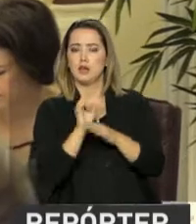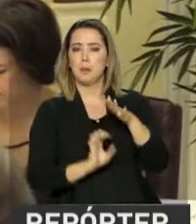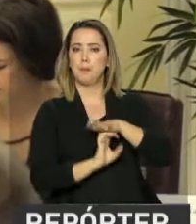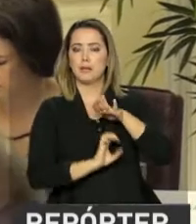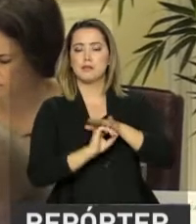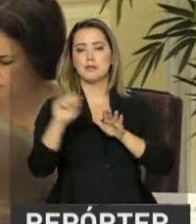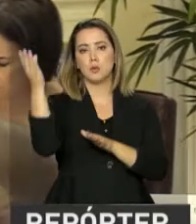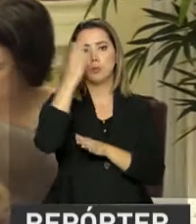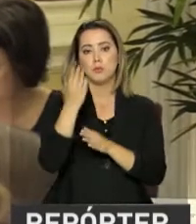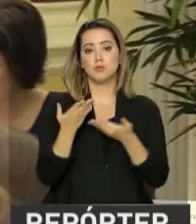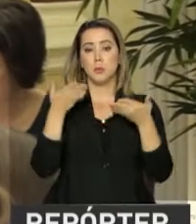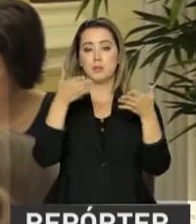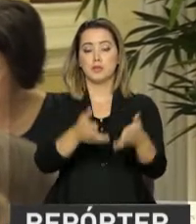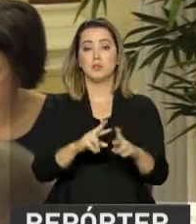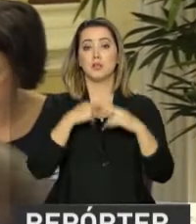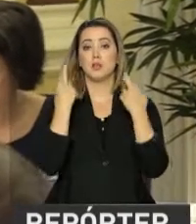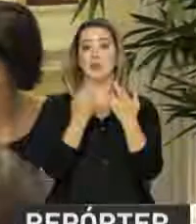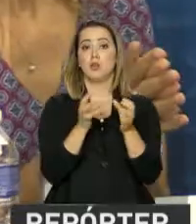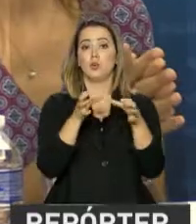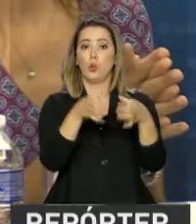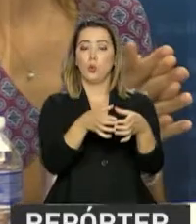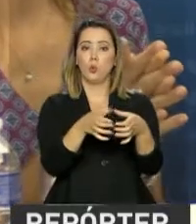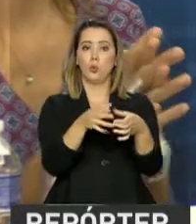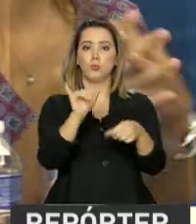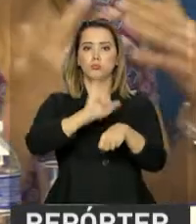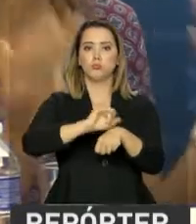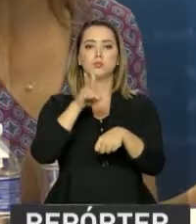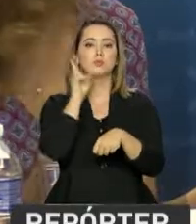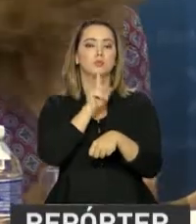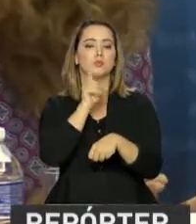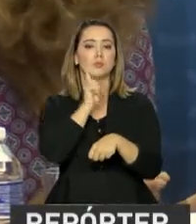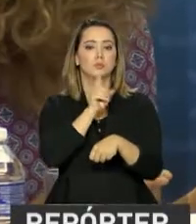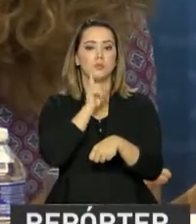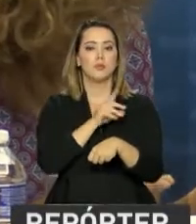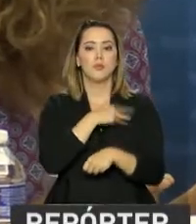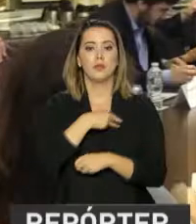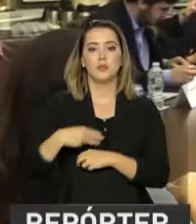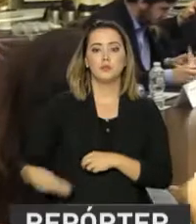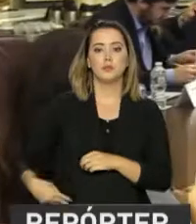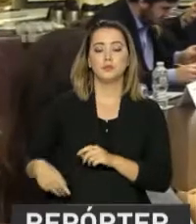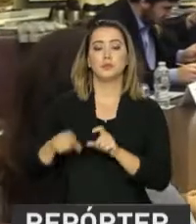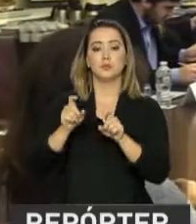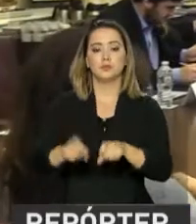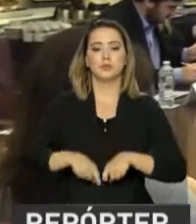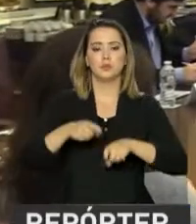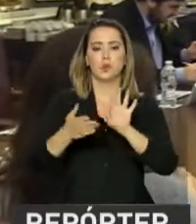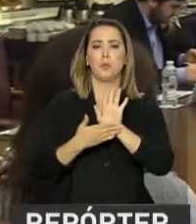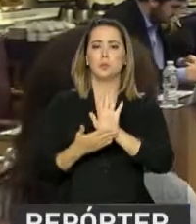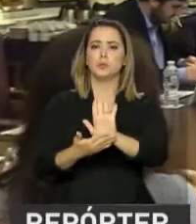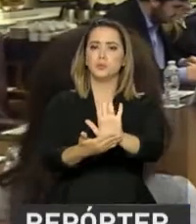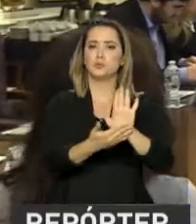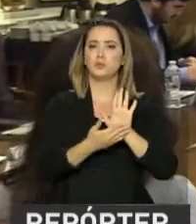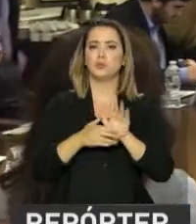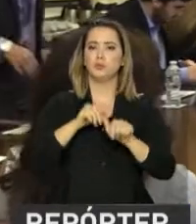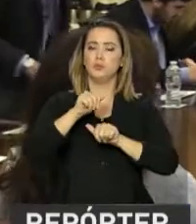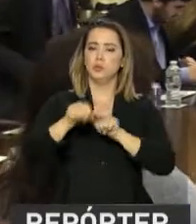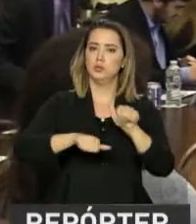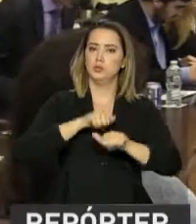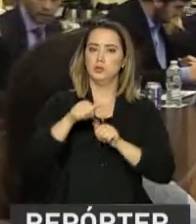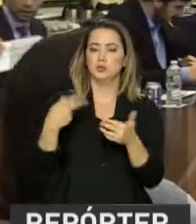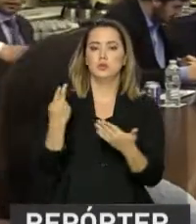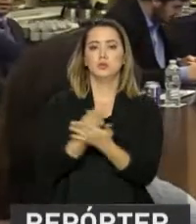reunião na câmara de comércio em washington o ministro da agricultura vai o maggi apresentou as mudanças que vêm ocorrendo no brasil